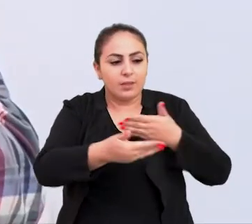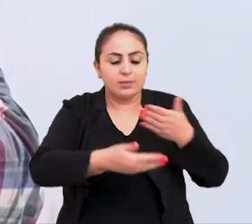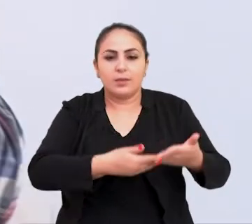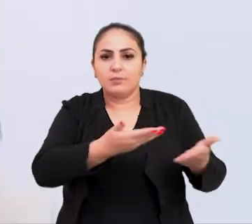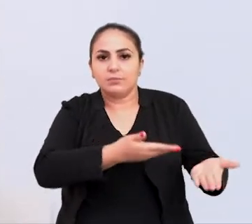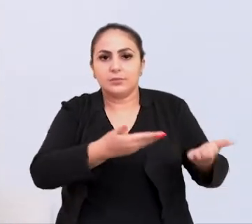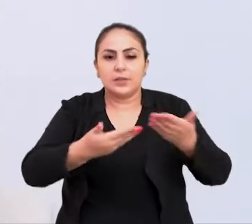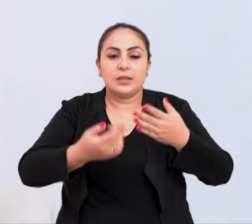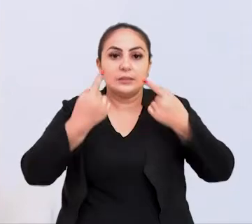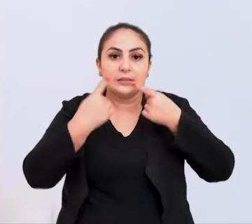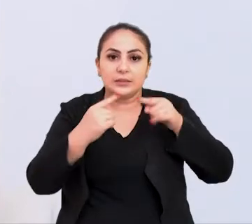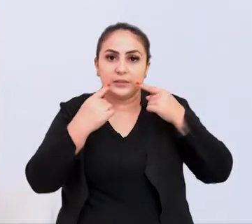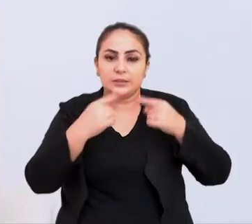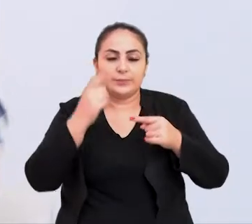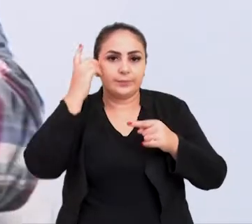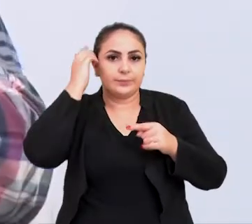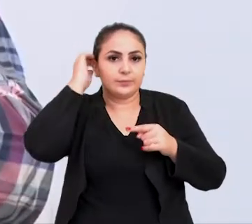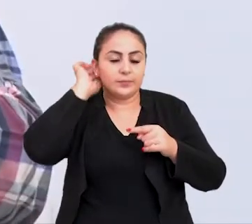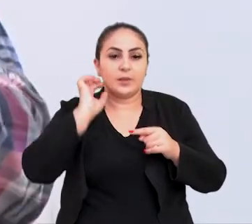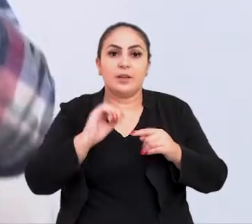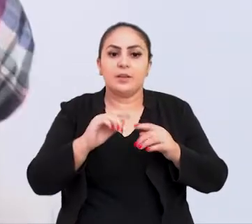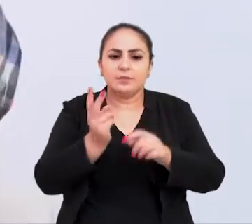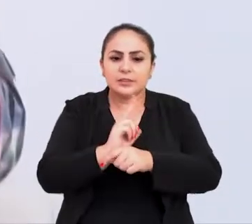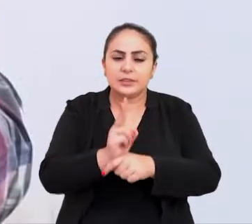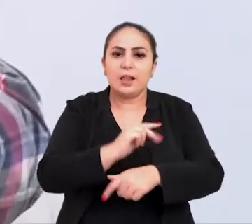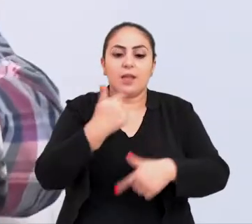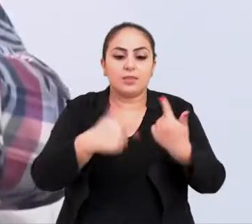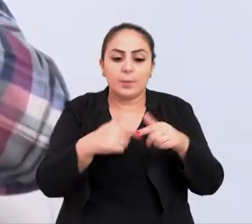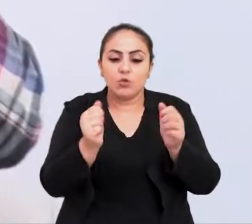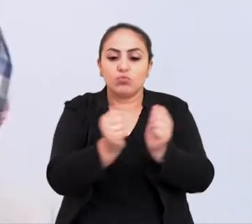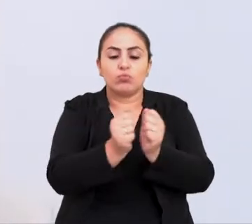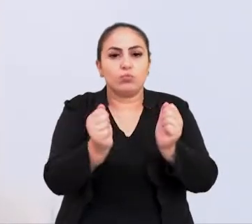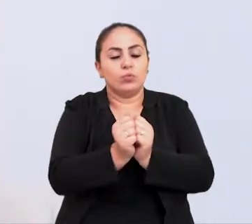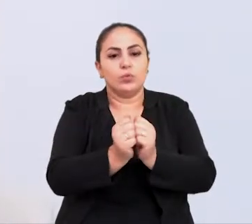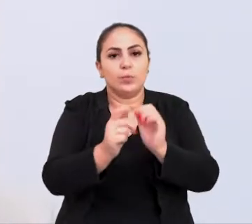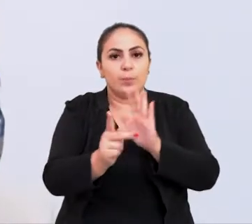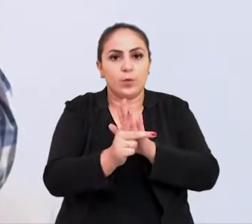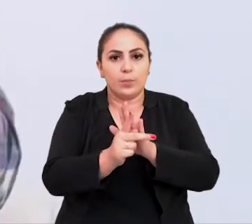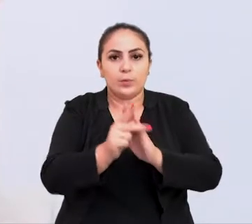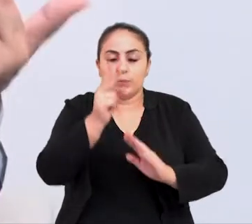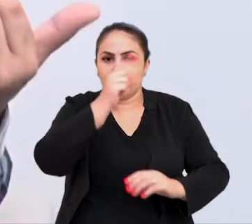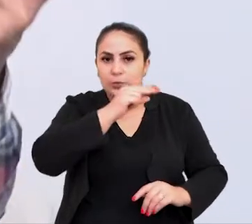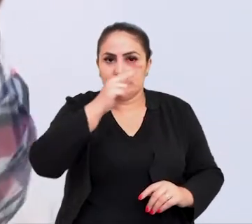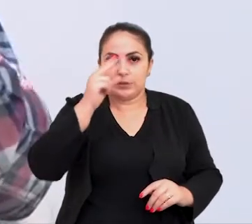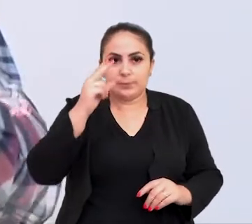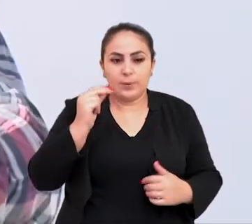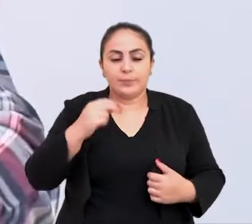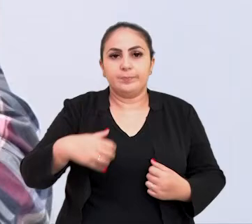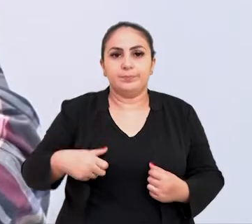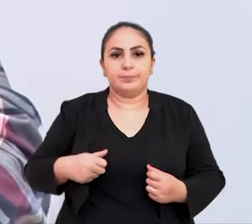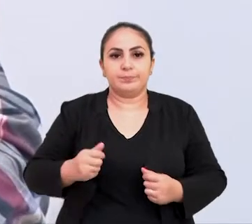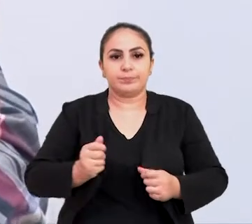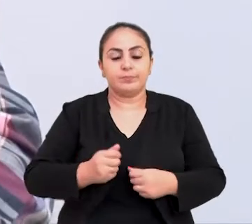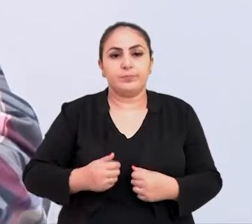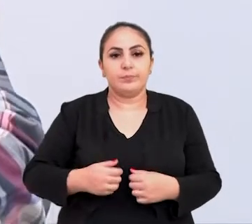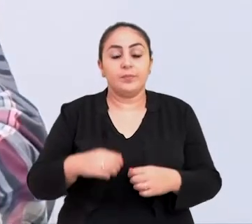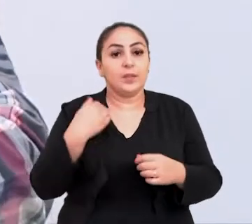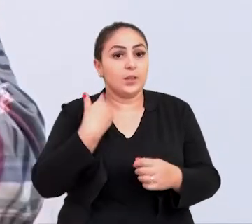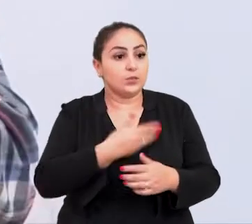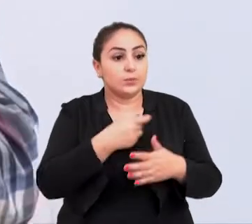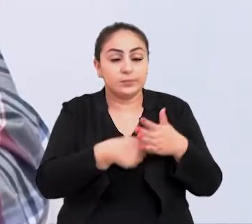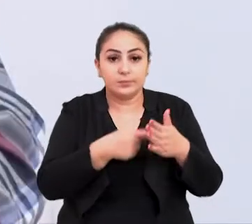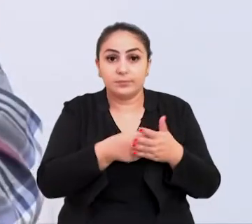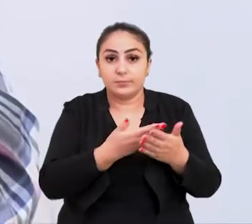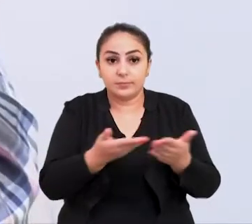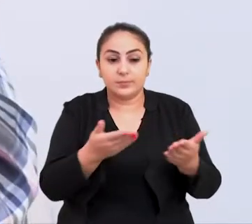de atender, receber as denúncias, fiscalizar, trabalhar em conjunto com o poder municipal, e é